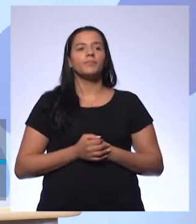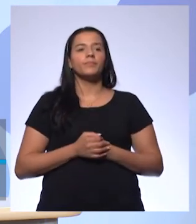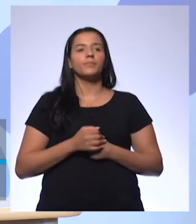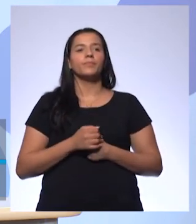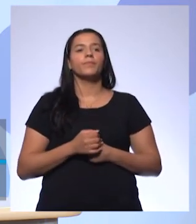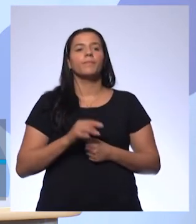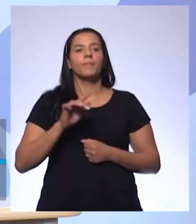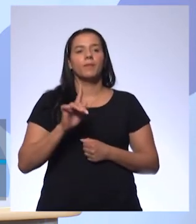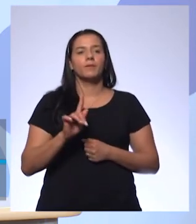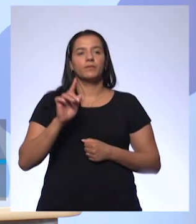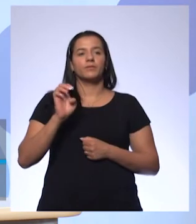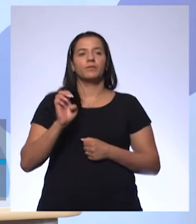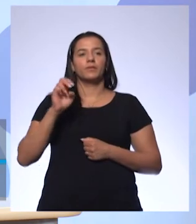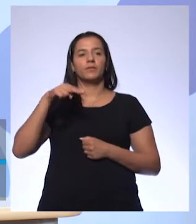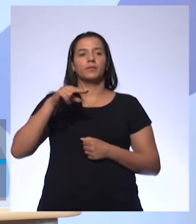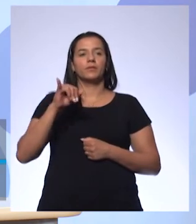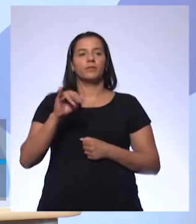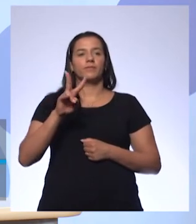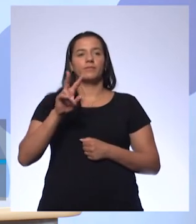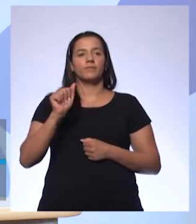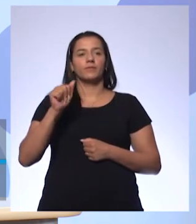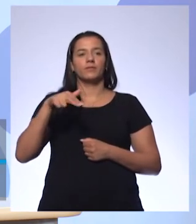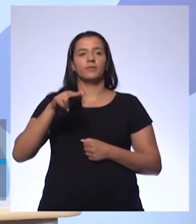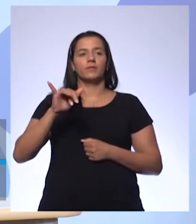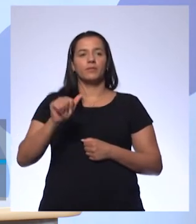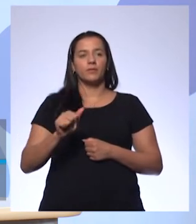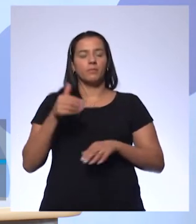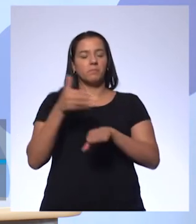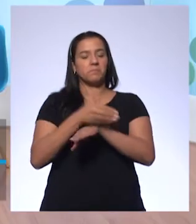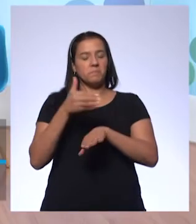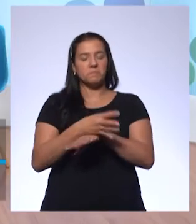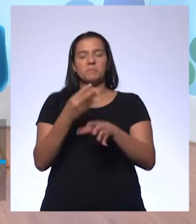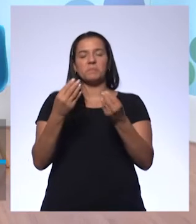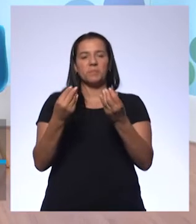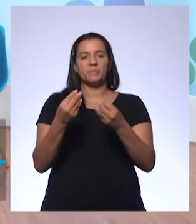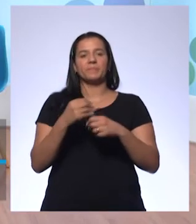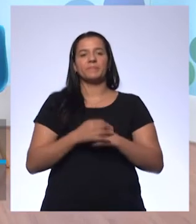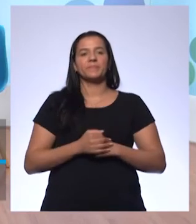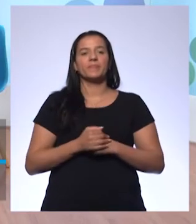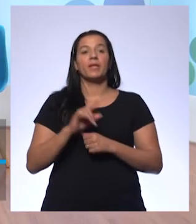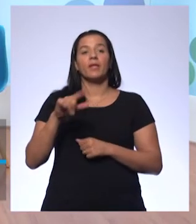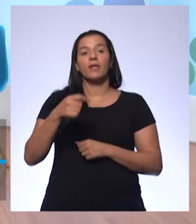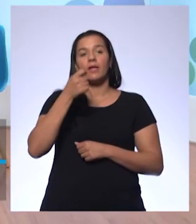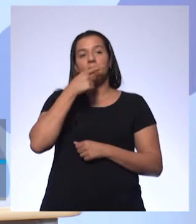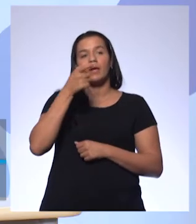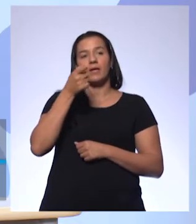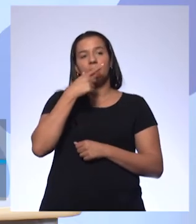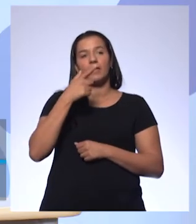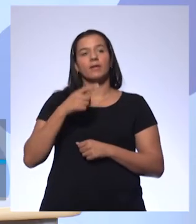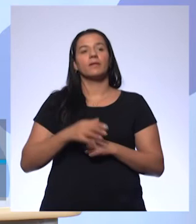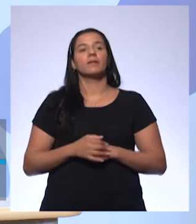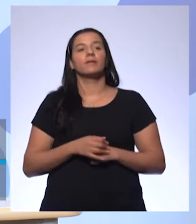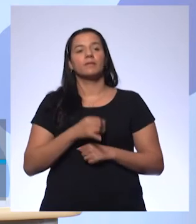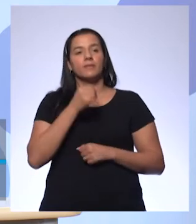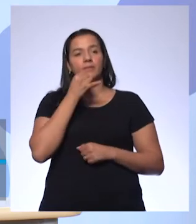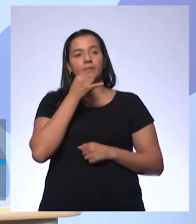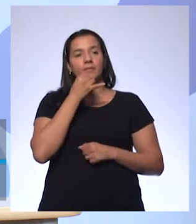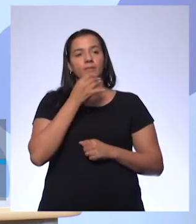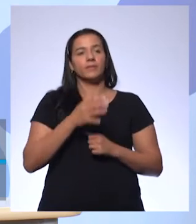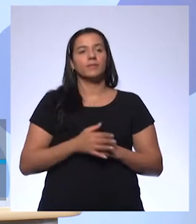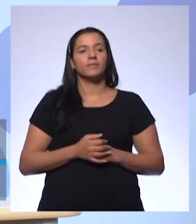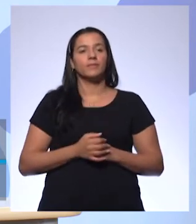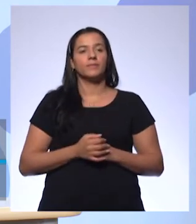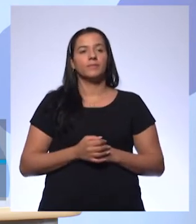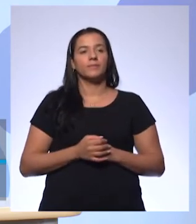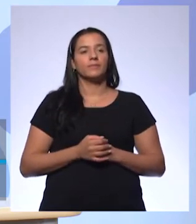várias participações aqui da Genivânia, um grande abraço aí, viu? Isso aí, Ó, continue assim. toma remédio, exemplo, toma